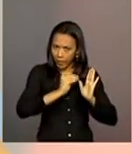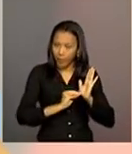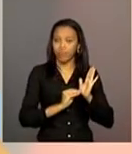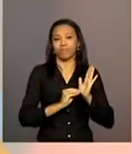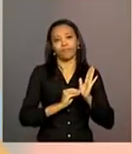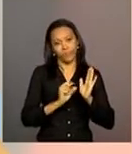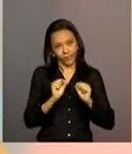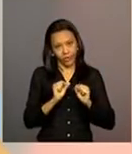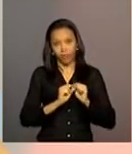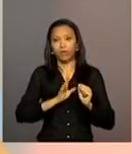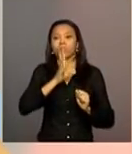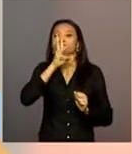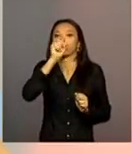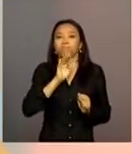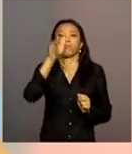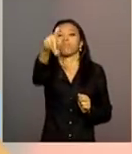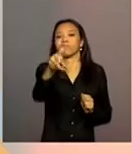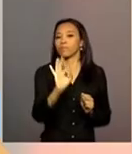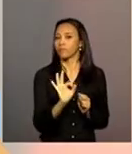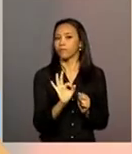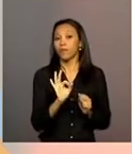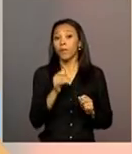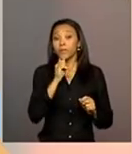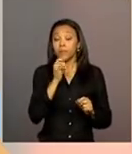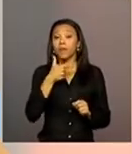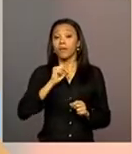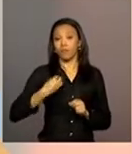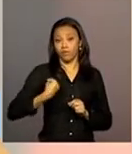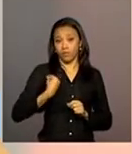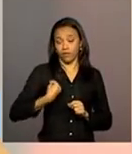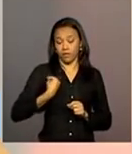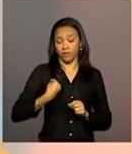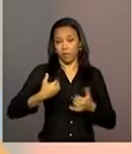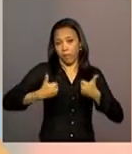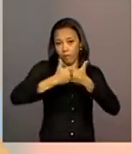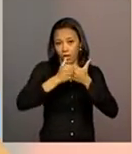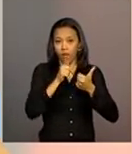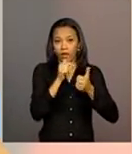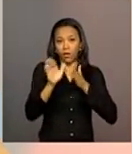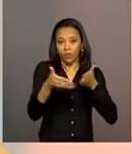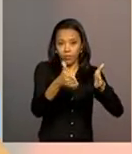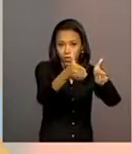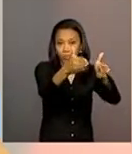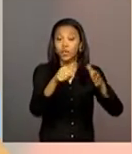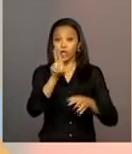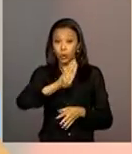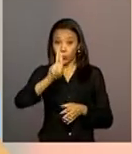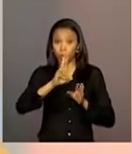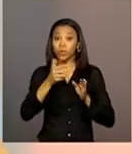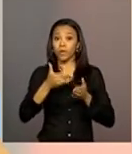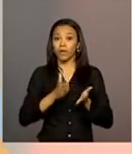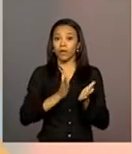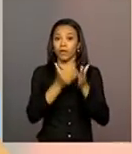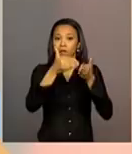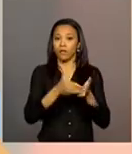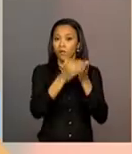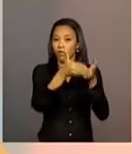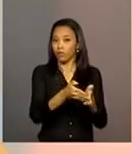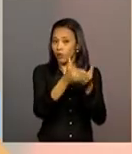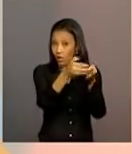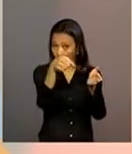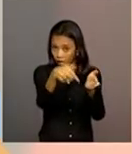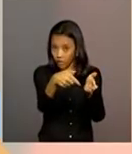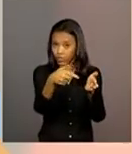caso das das localidades ribeirinhas e que o transporte é feito pelas lanchas só de